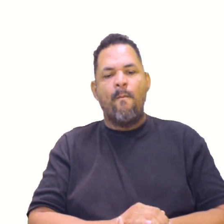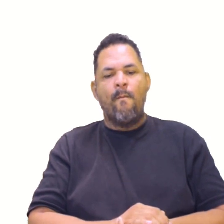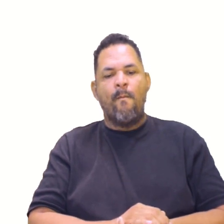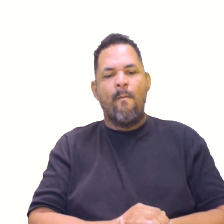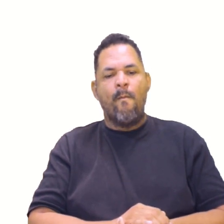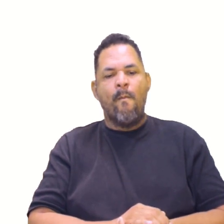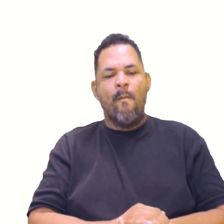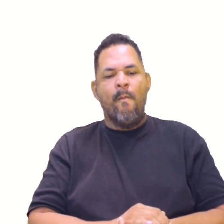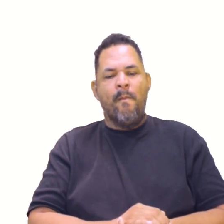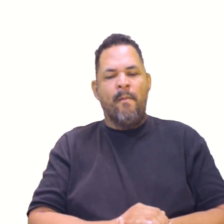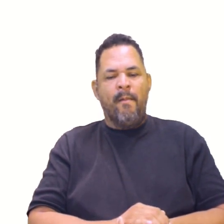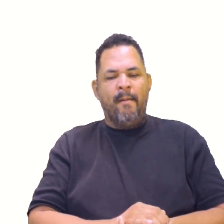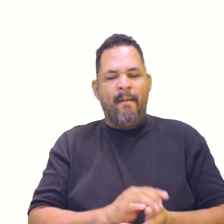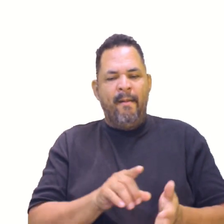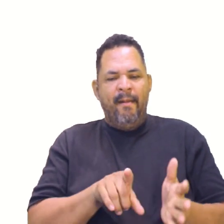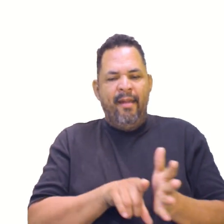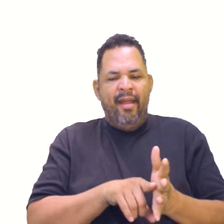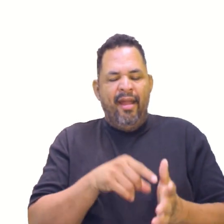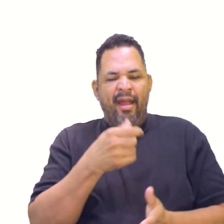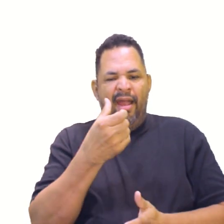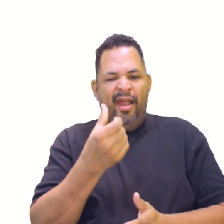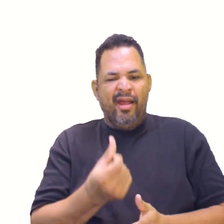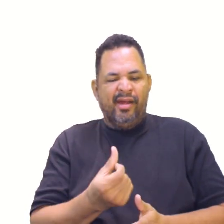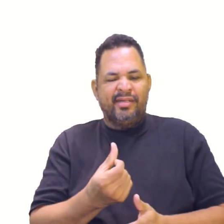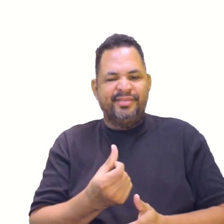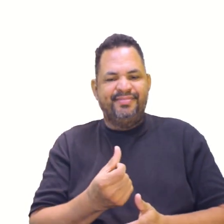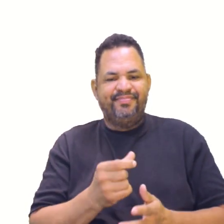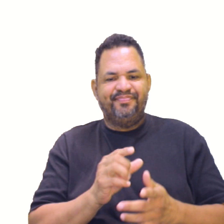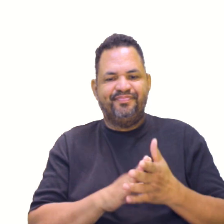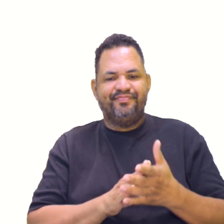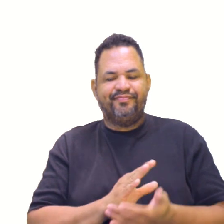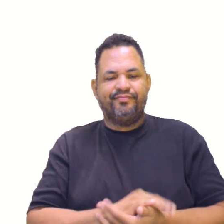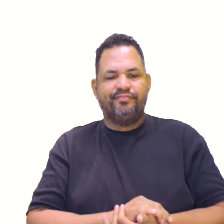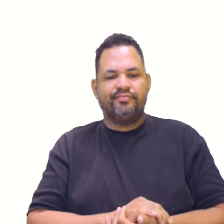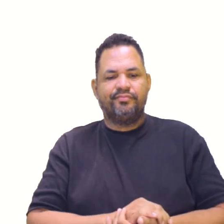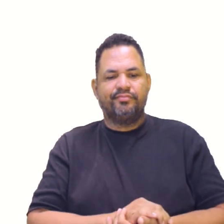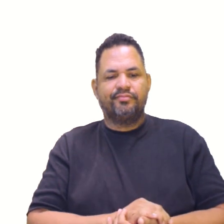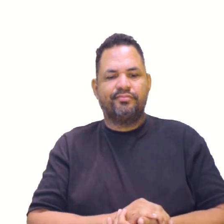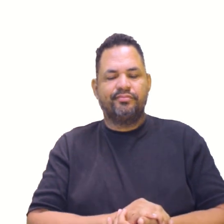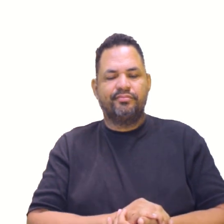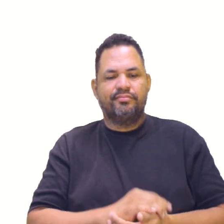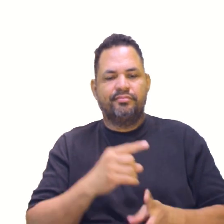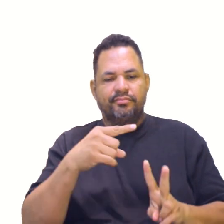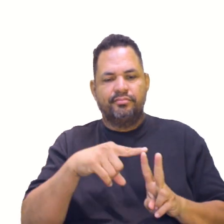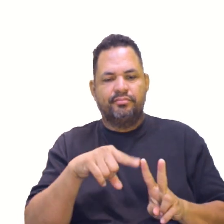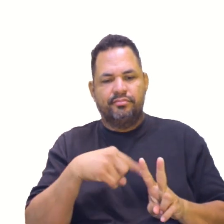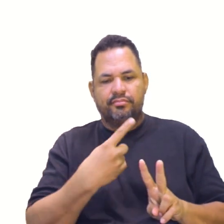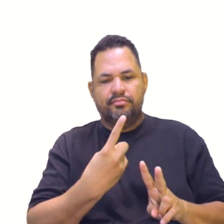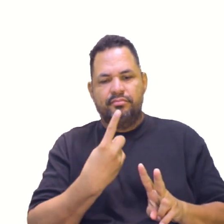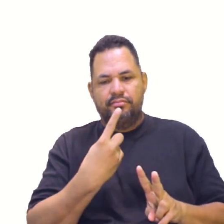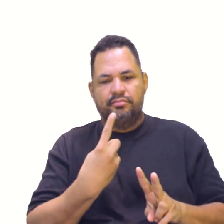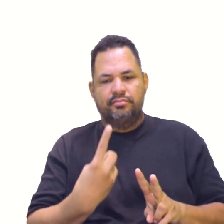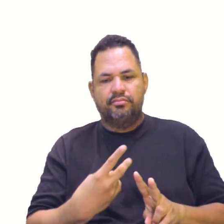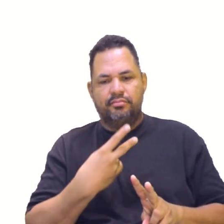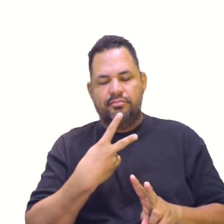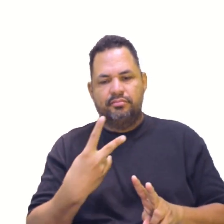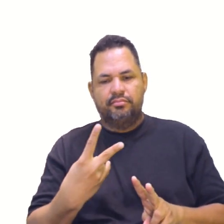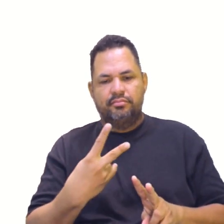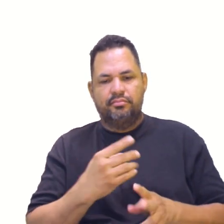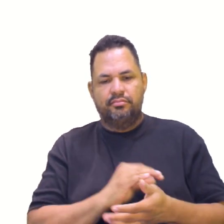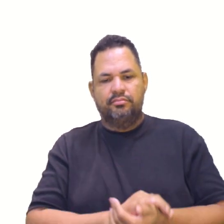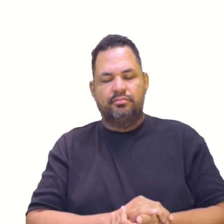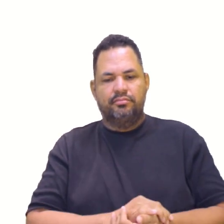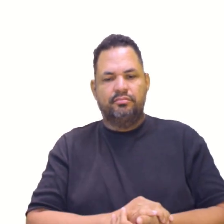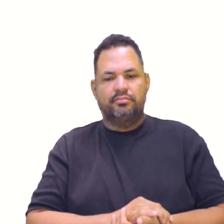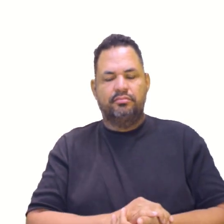devendo 6. Então, estou devendo 6. Só que aqui está em módulo, né? Vai ficar positivo do mesmo jeito. Raiz de 1 mais 1, raiz de 2. Vamos